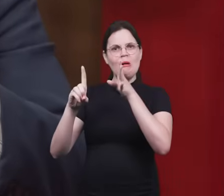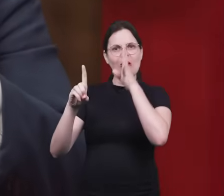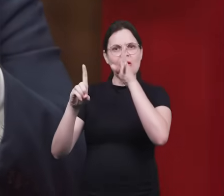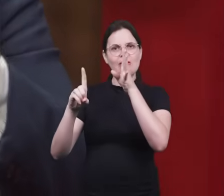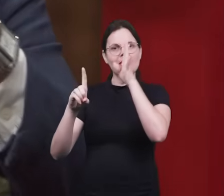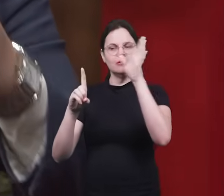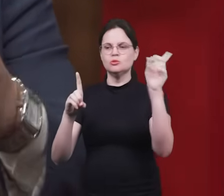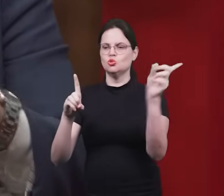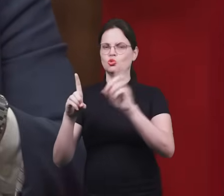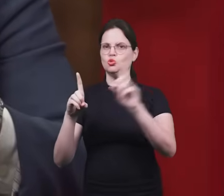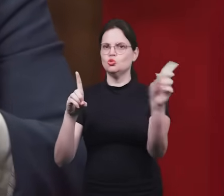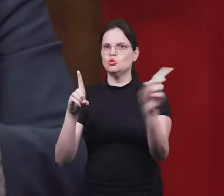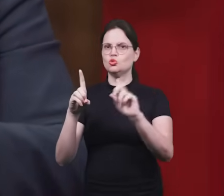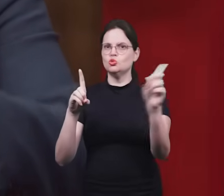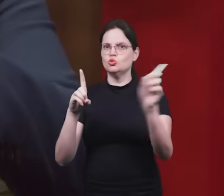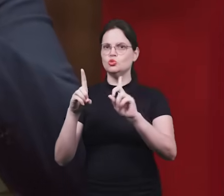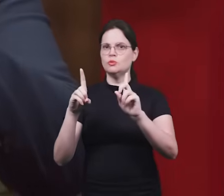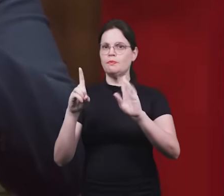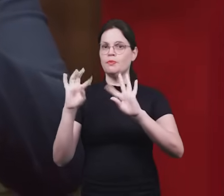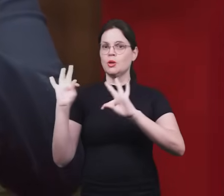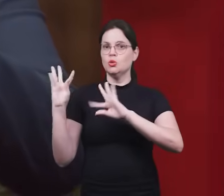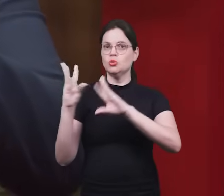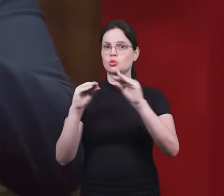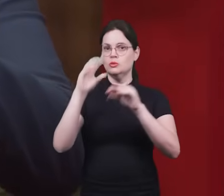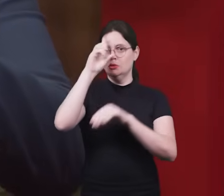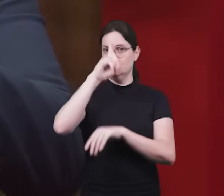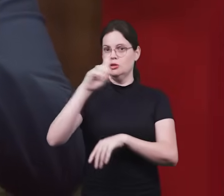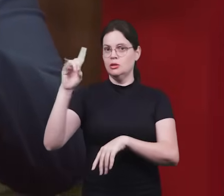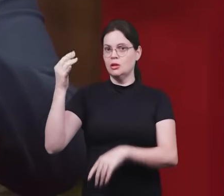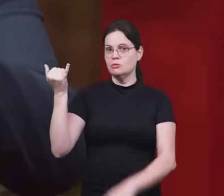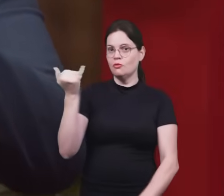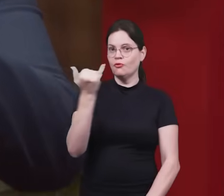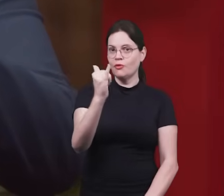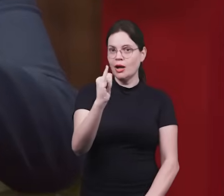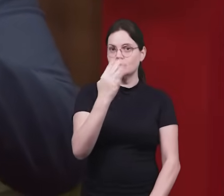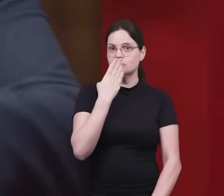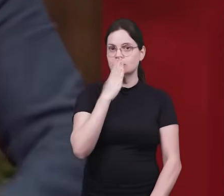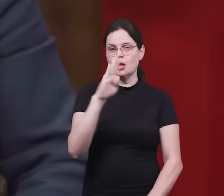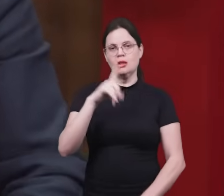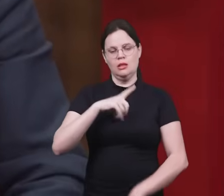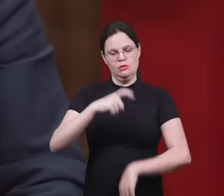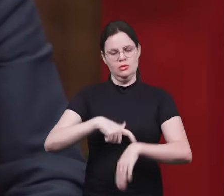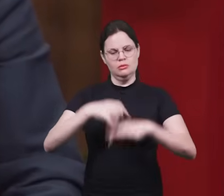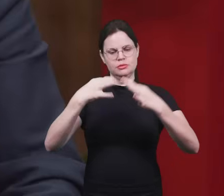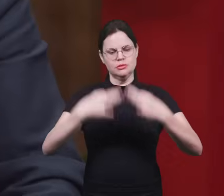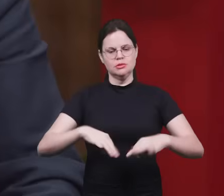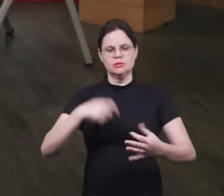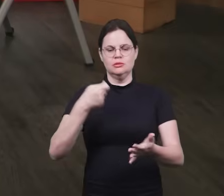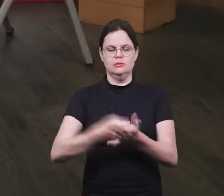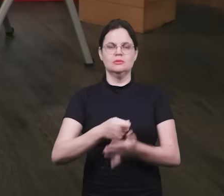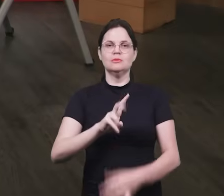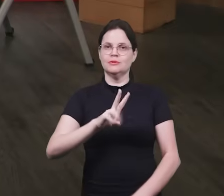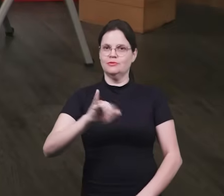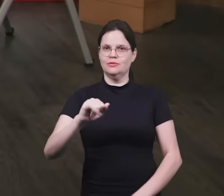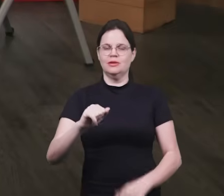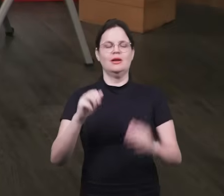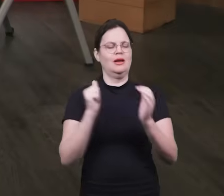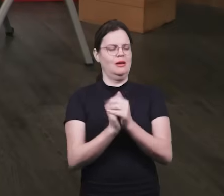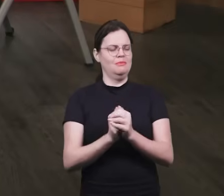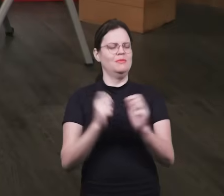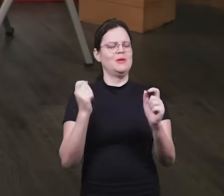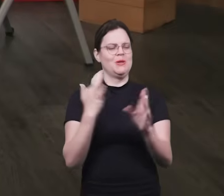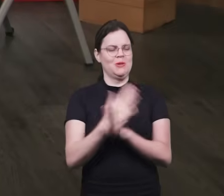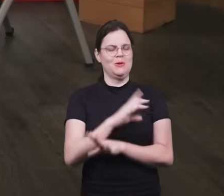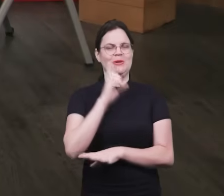forma, no ímpeto, não. Toda promessa de Deus tem um tempo certo para se cumprir. Glória a Jesus. Glória a